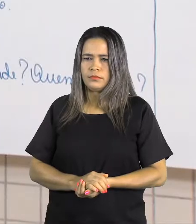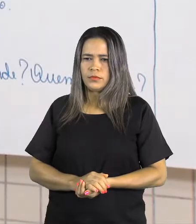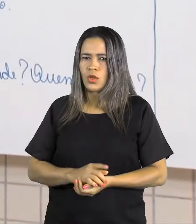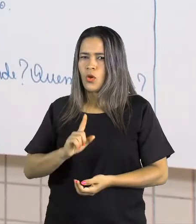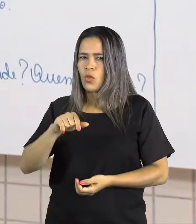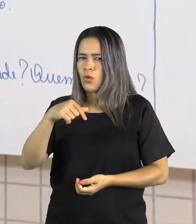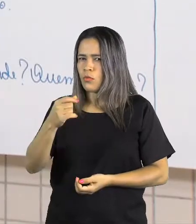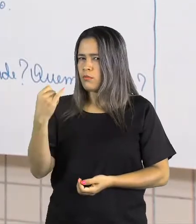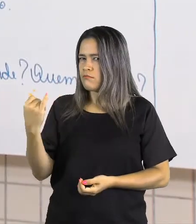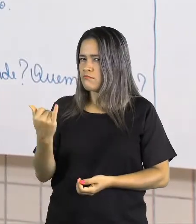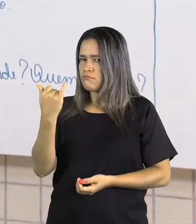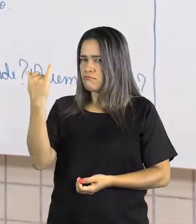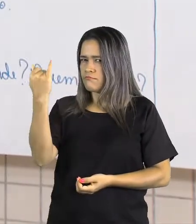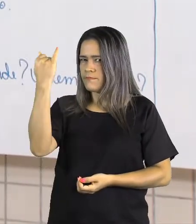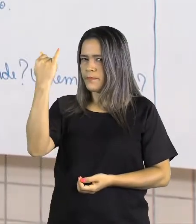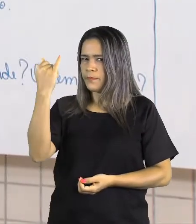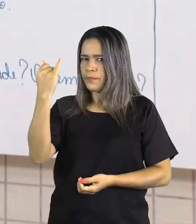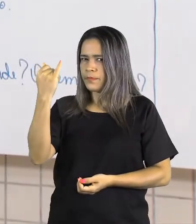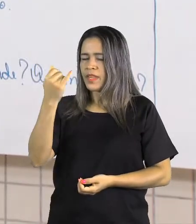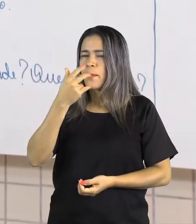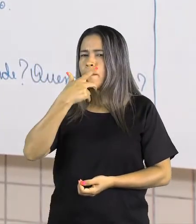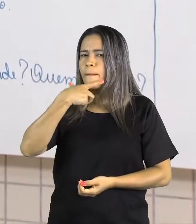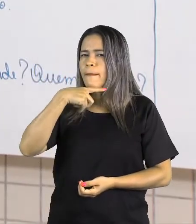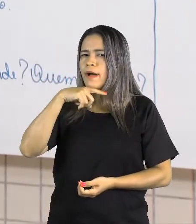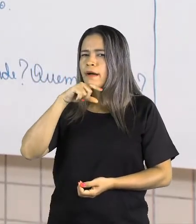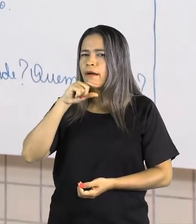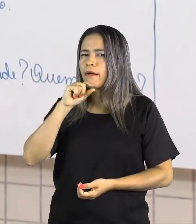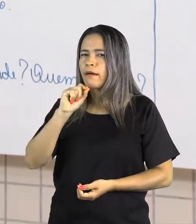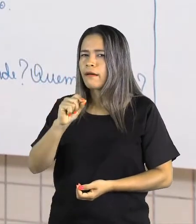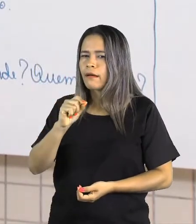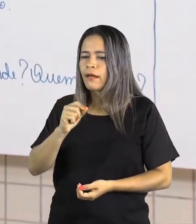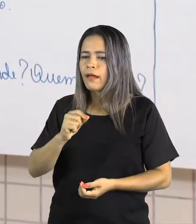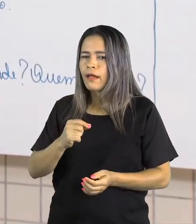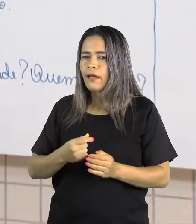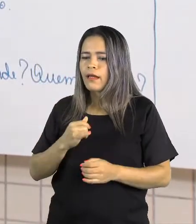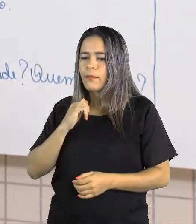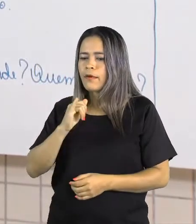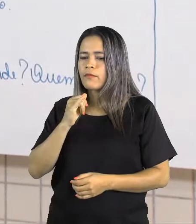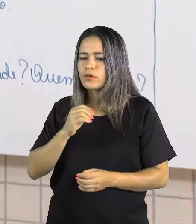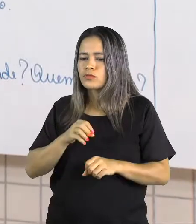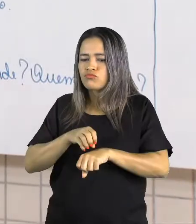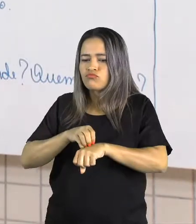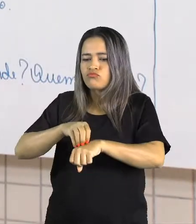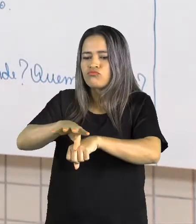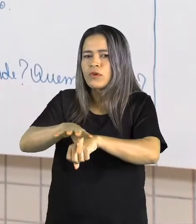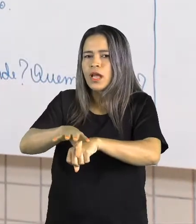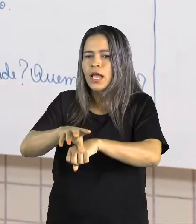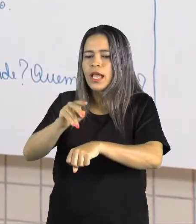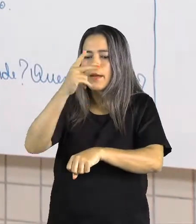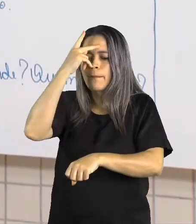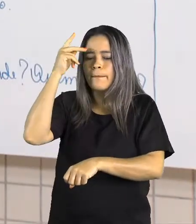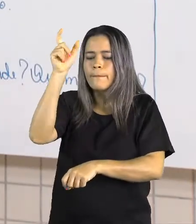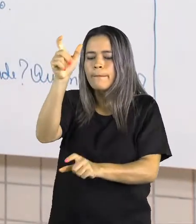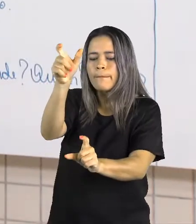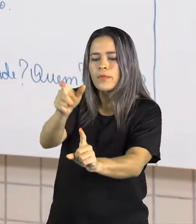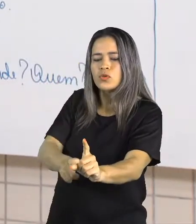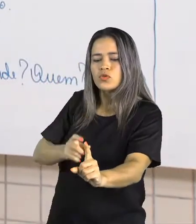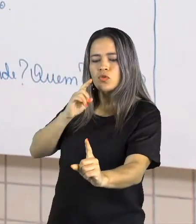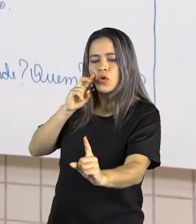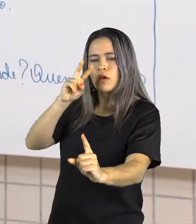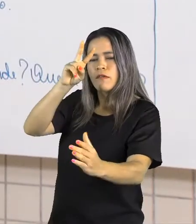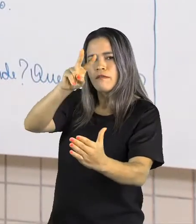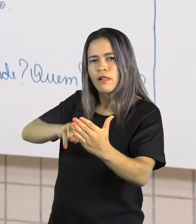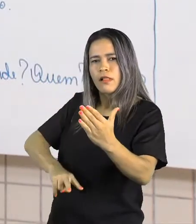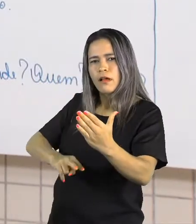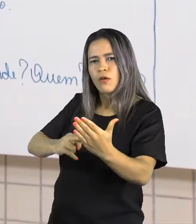importante, para quem eu vou dar a minha informação? Para quem vai ler o meu relato?